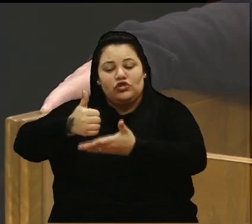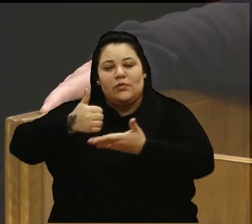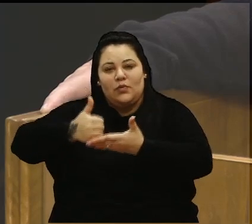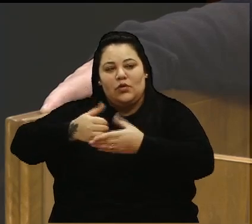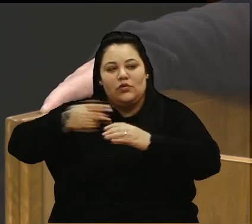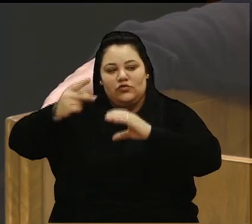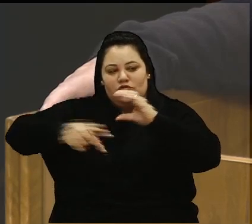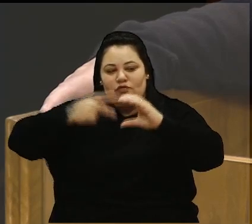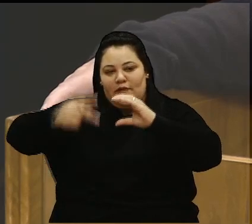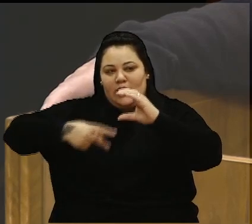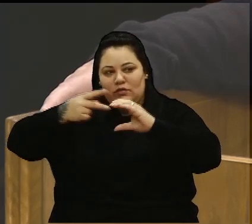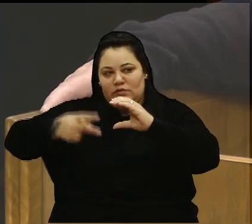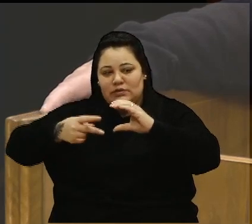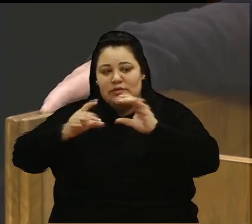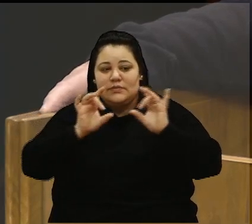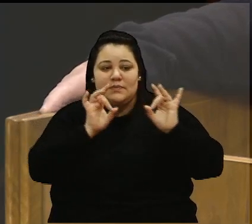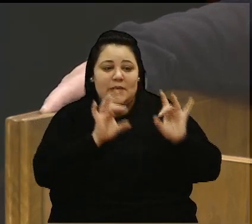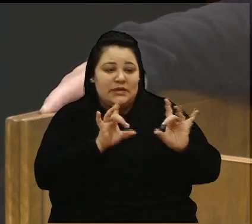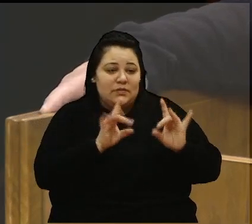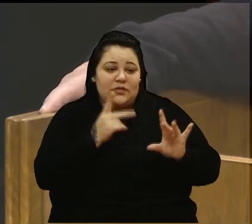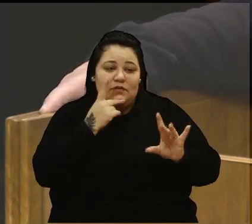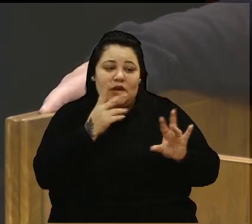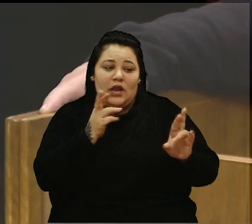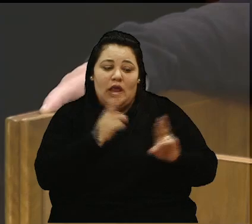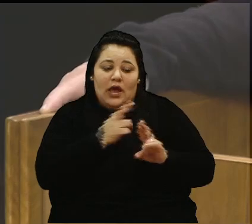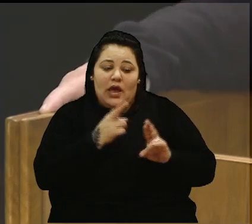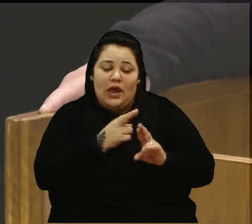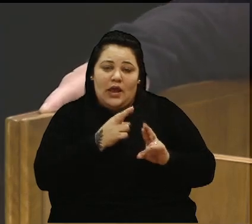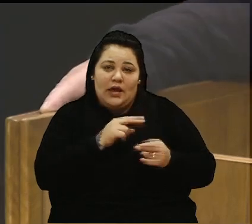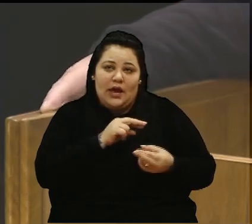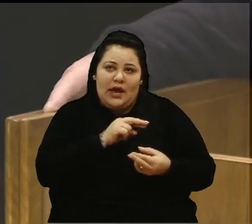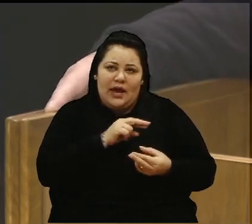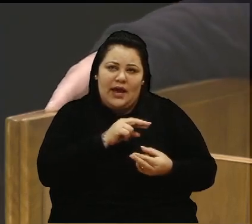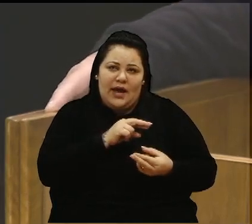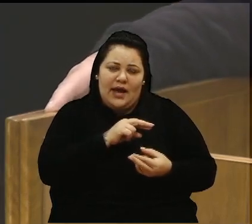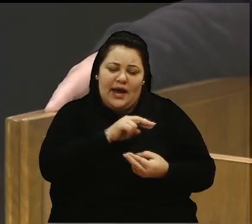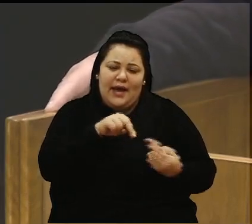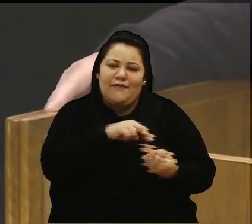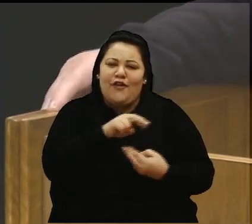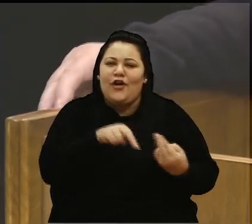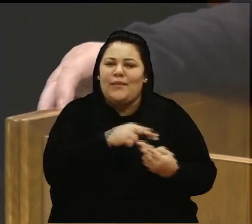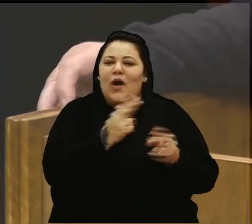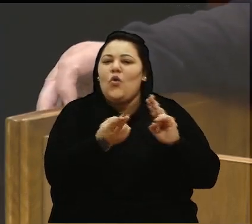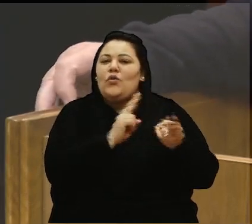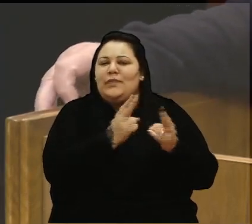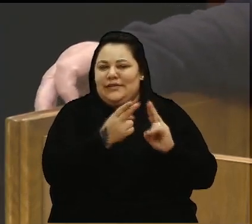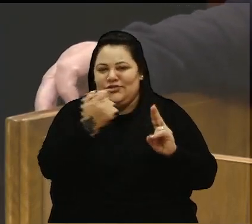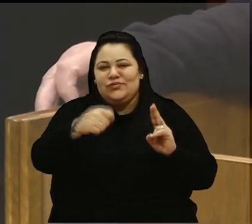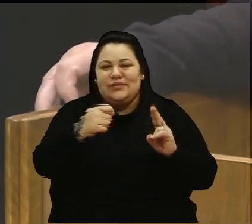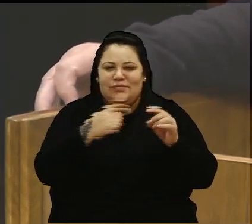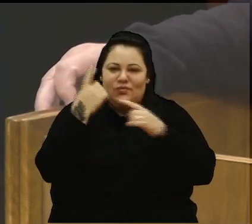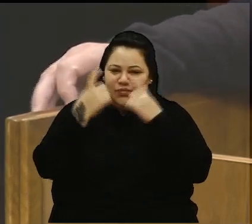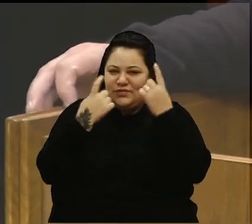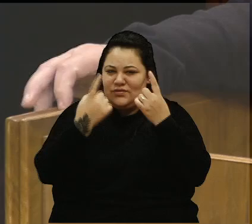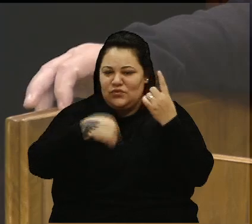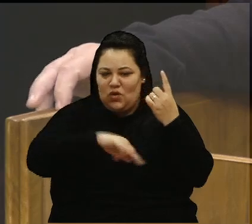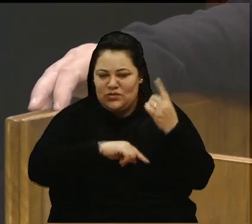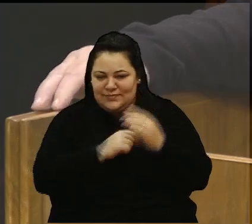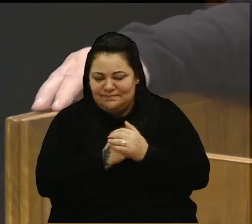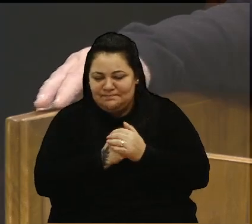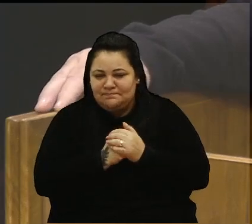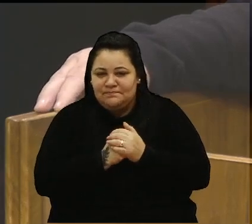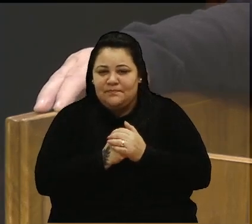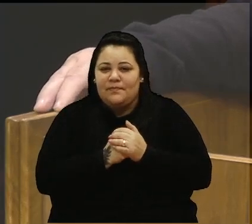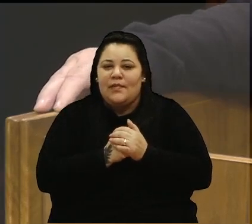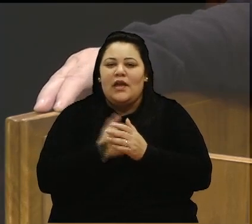vereadores, né, especialmente na questão da reforma urbana, né, que era uma grande preocupação nossa. E naquele